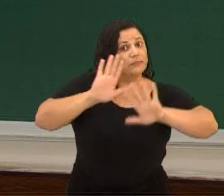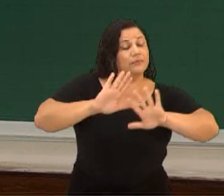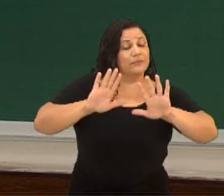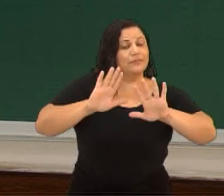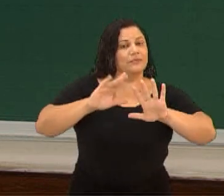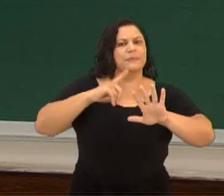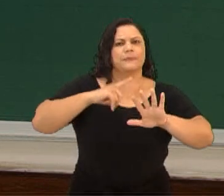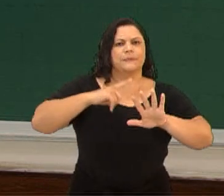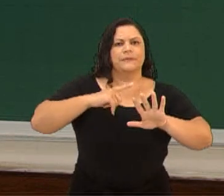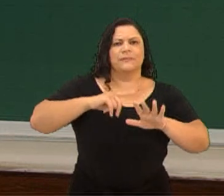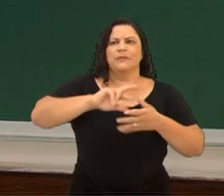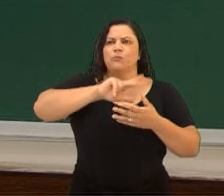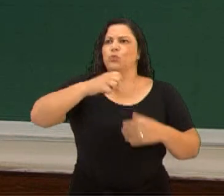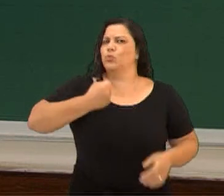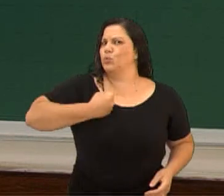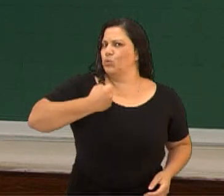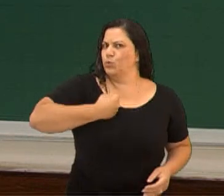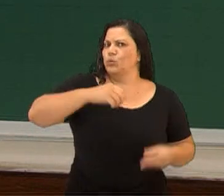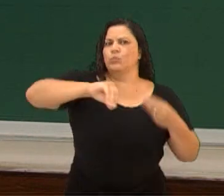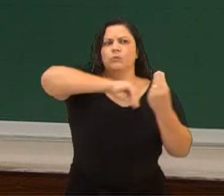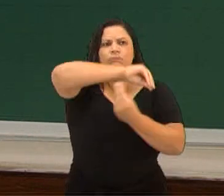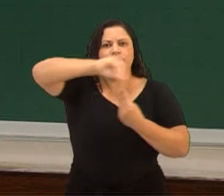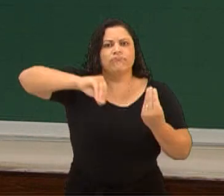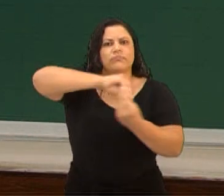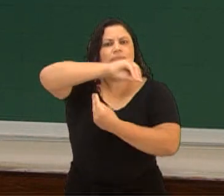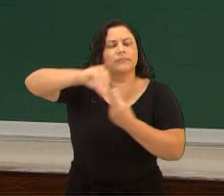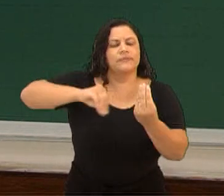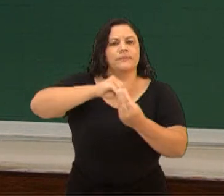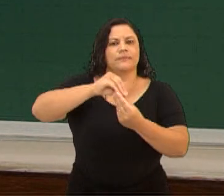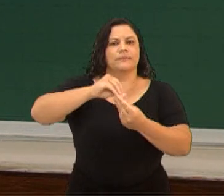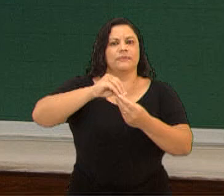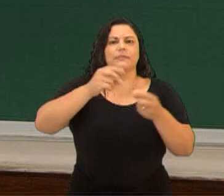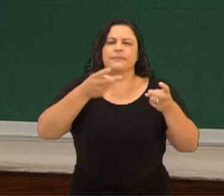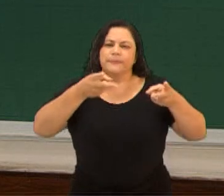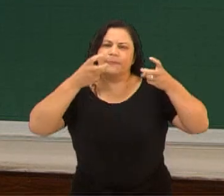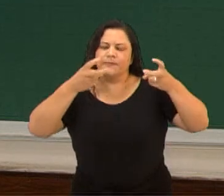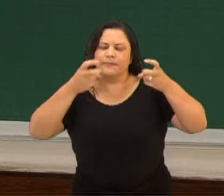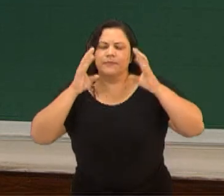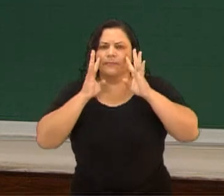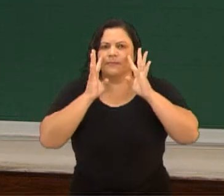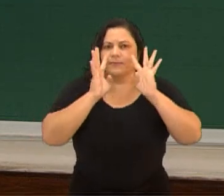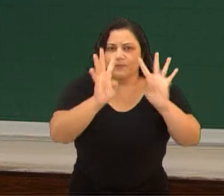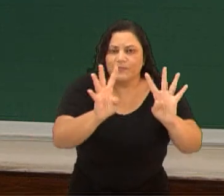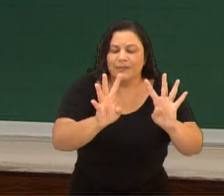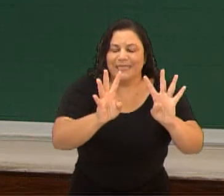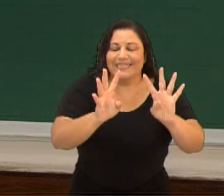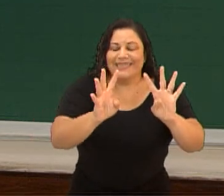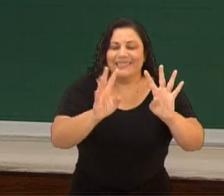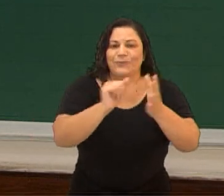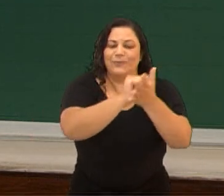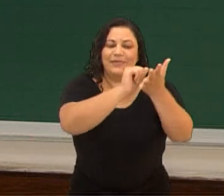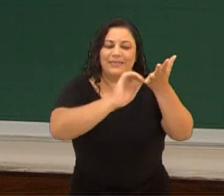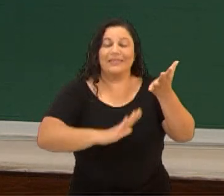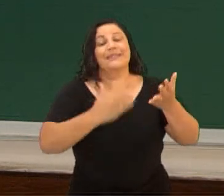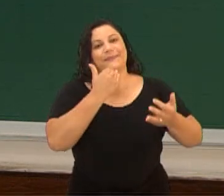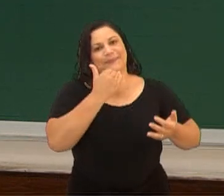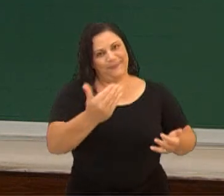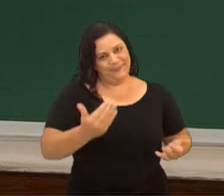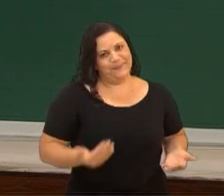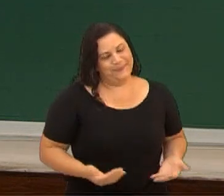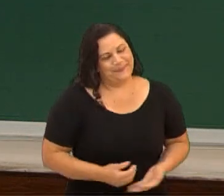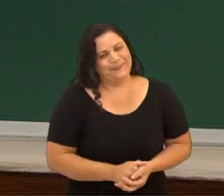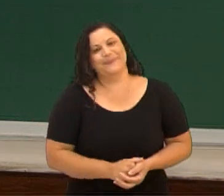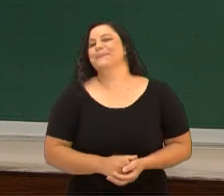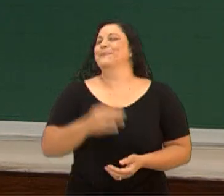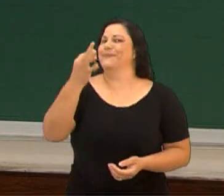muitos valores misturados. Então, você tem que prestar bem atenção no que o exercício está pedindo,